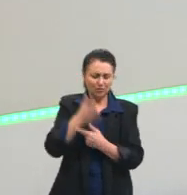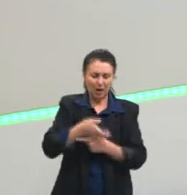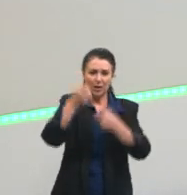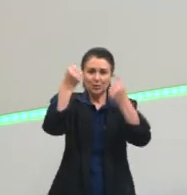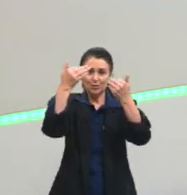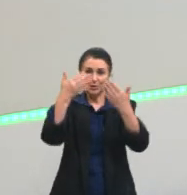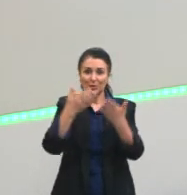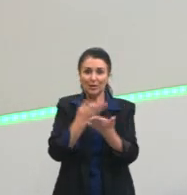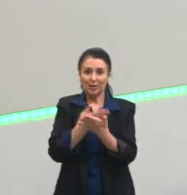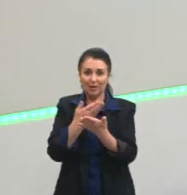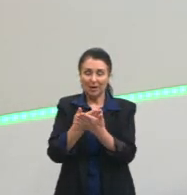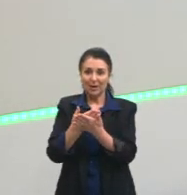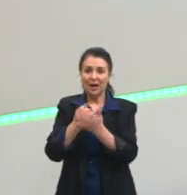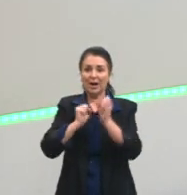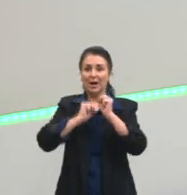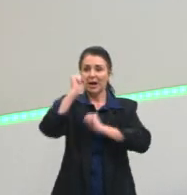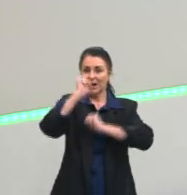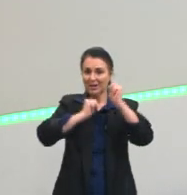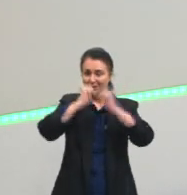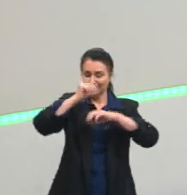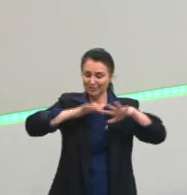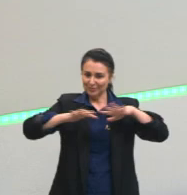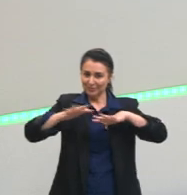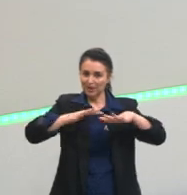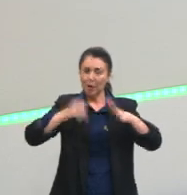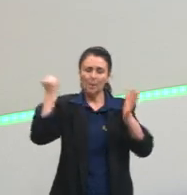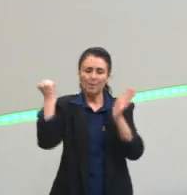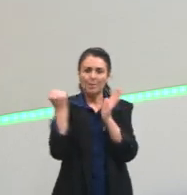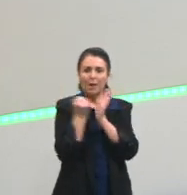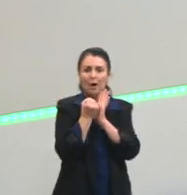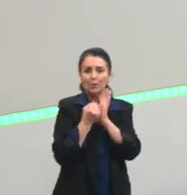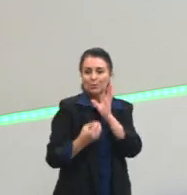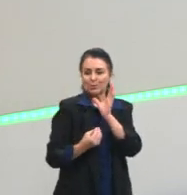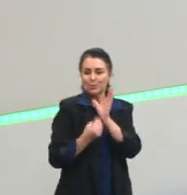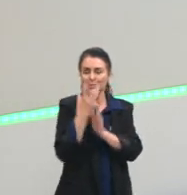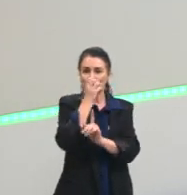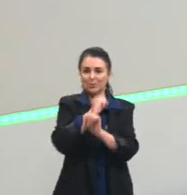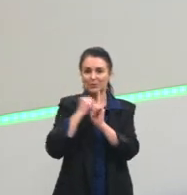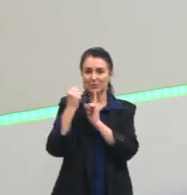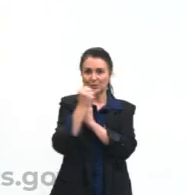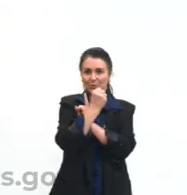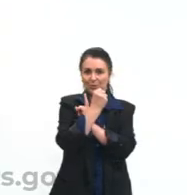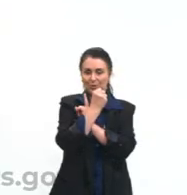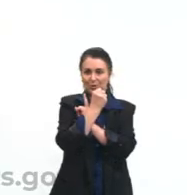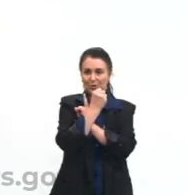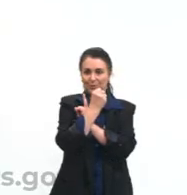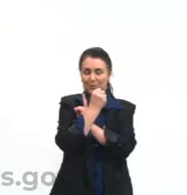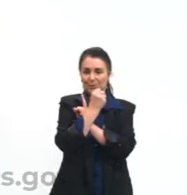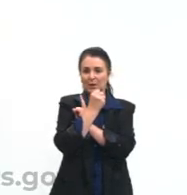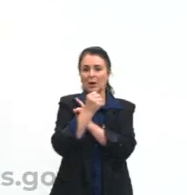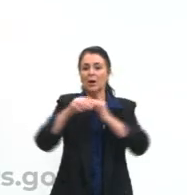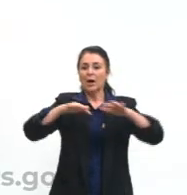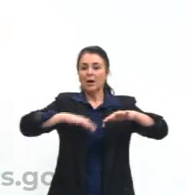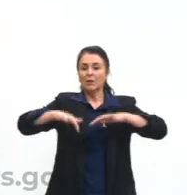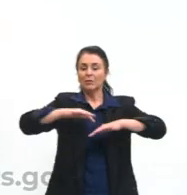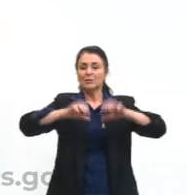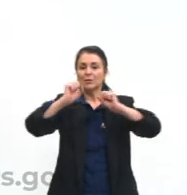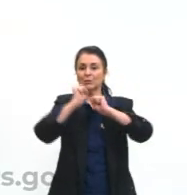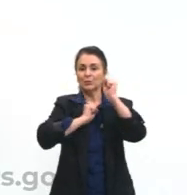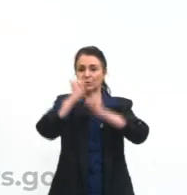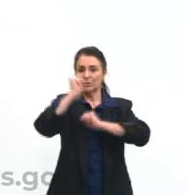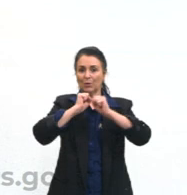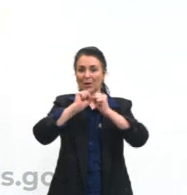a Revolução Industrial é ser um Marco para o surgimento da sociologia totalmente inovador a Revolução Industrial